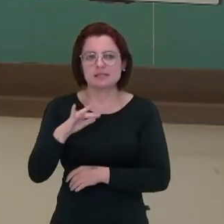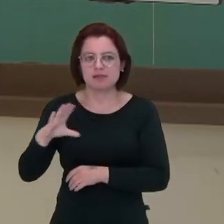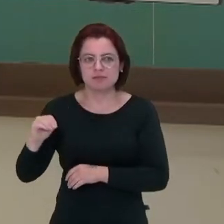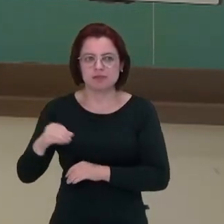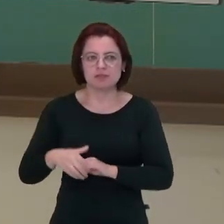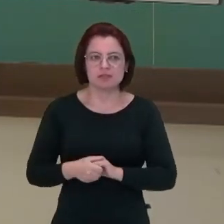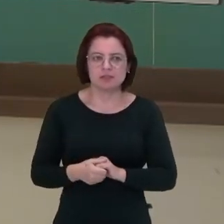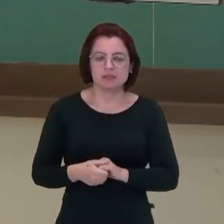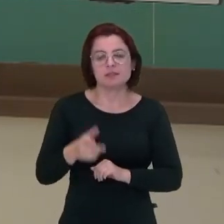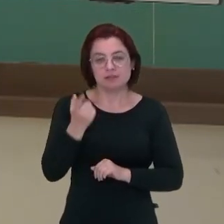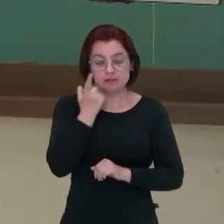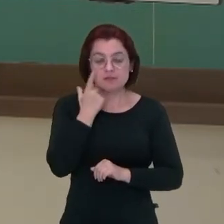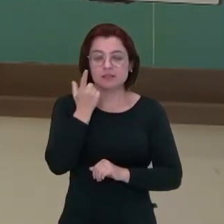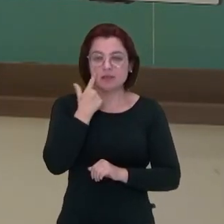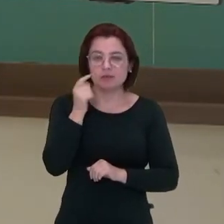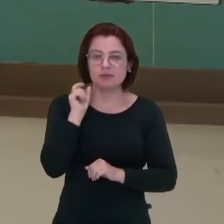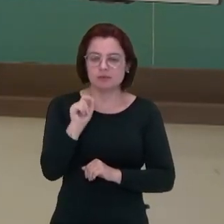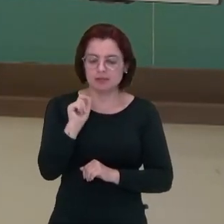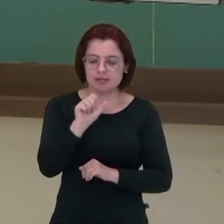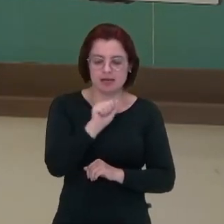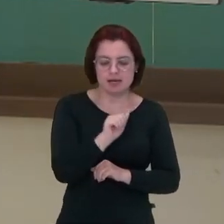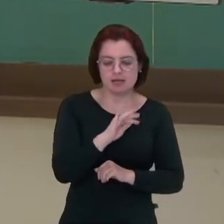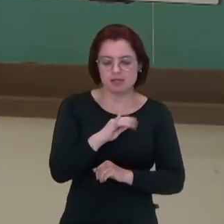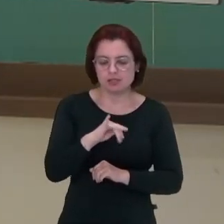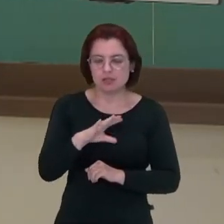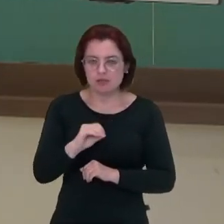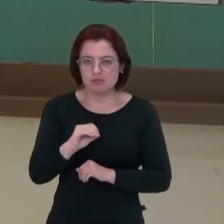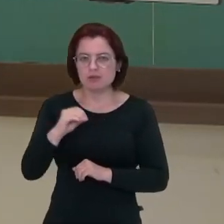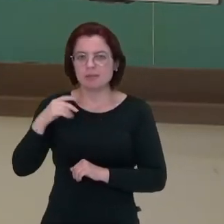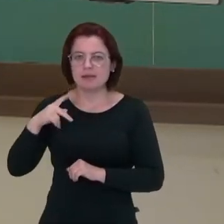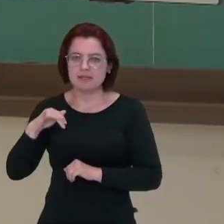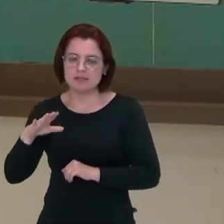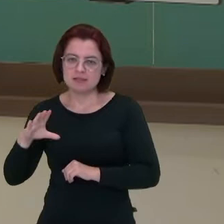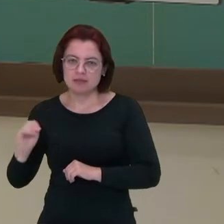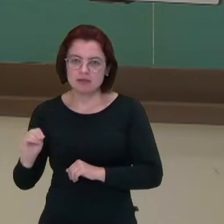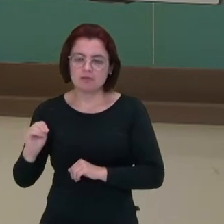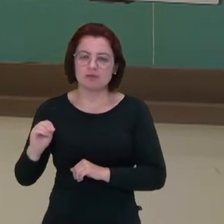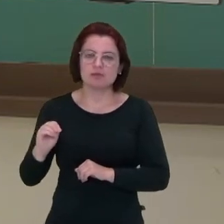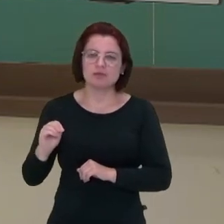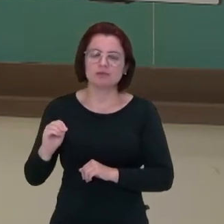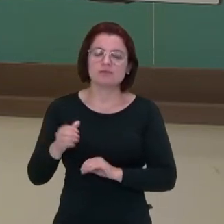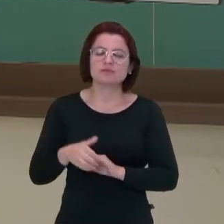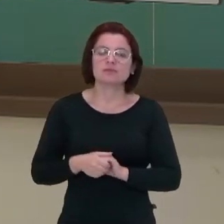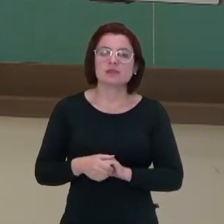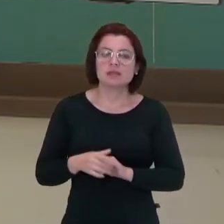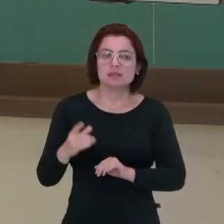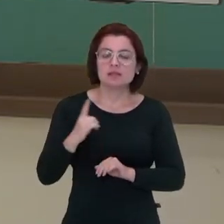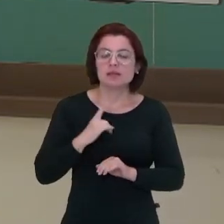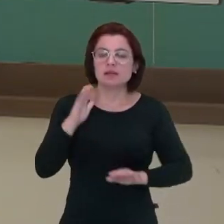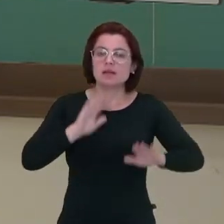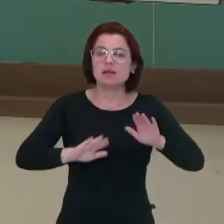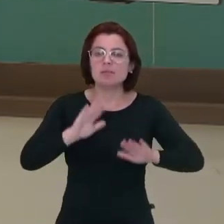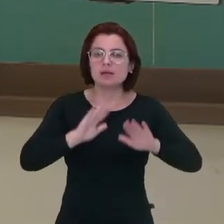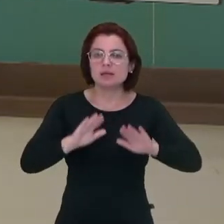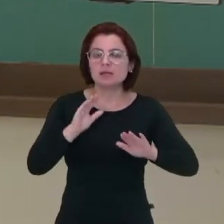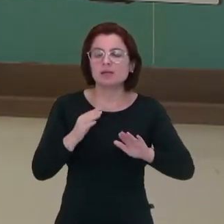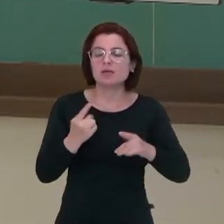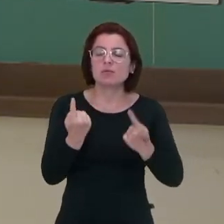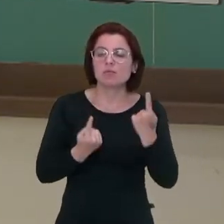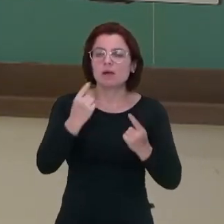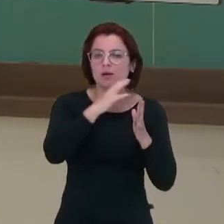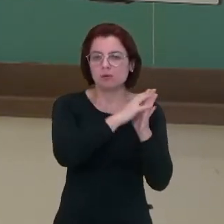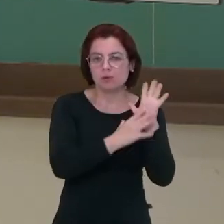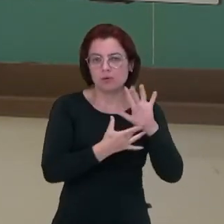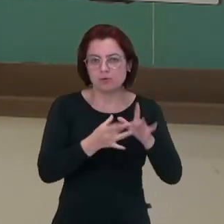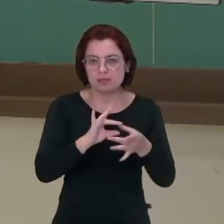passivo. Vocês viram que o ativo e o passivo financeiro de um determinado bem vai depender dentro do contexto.